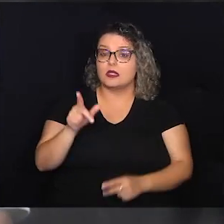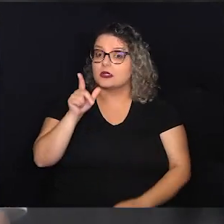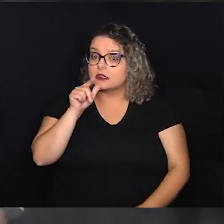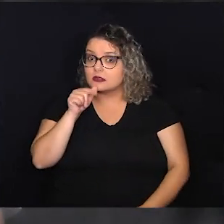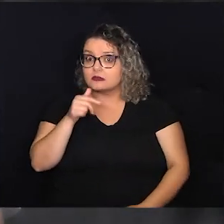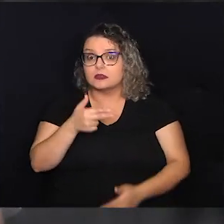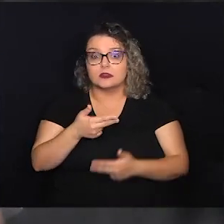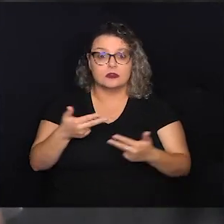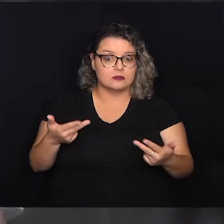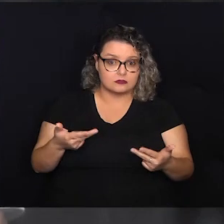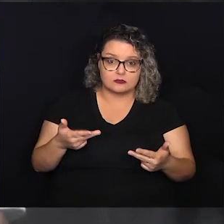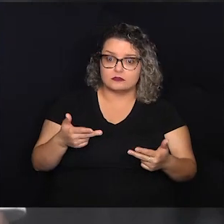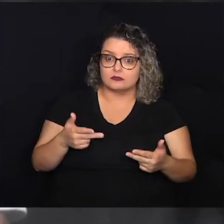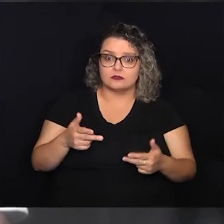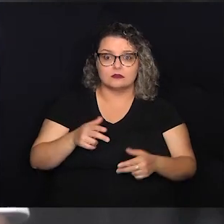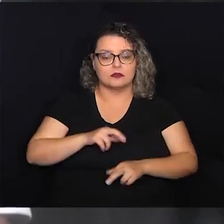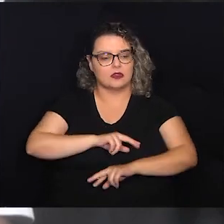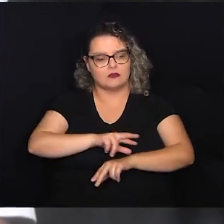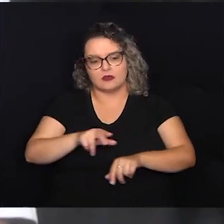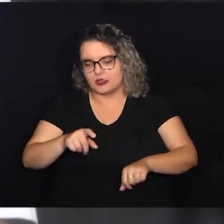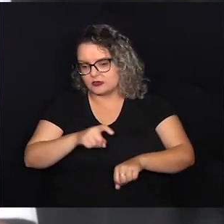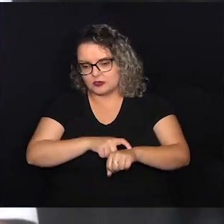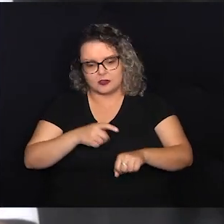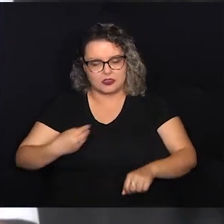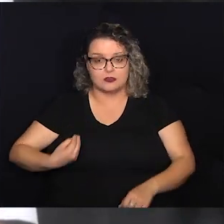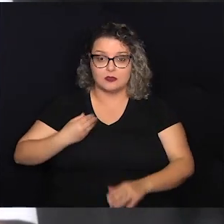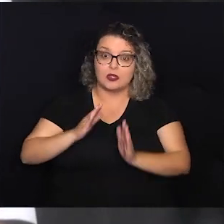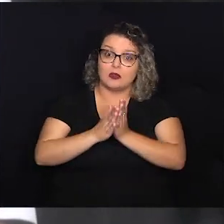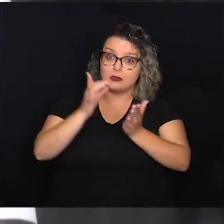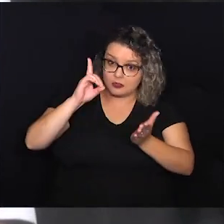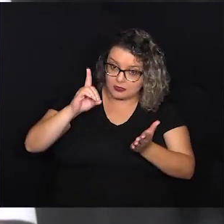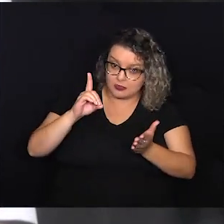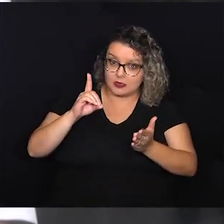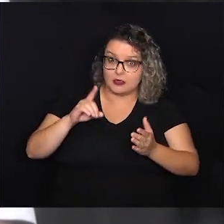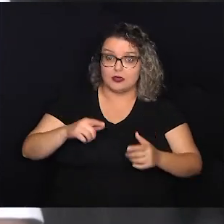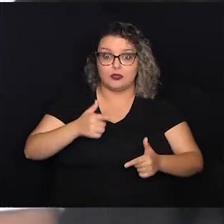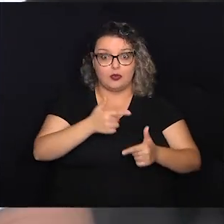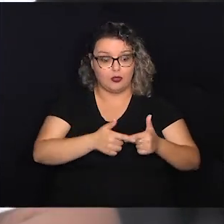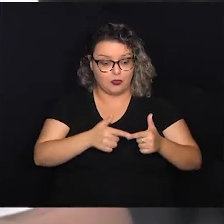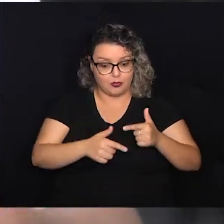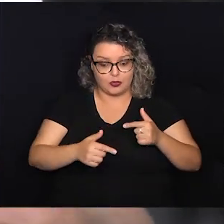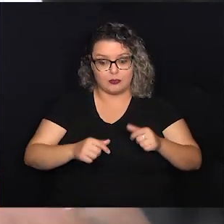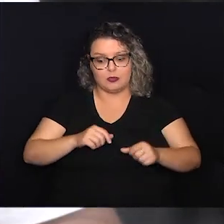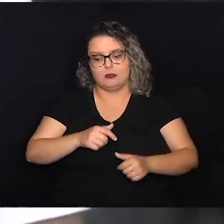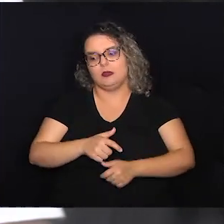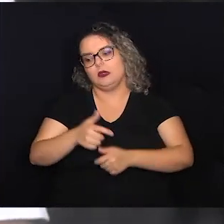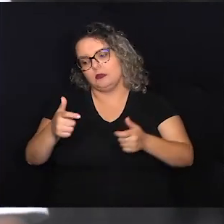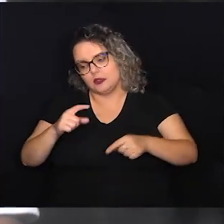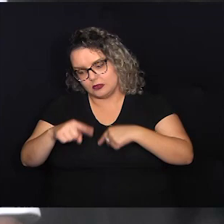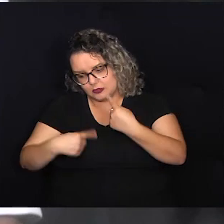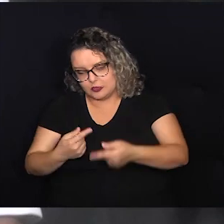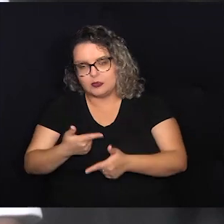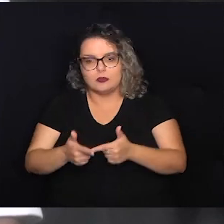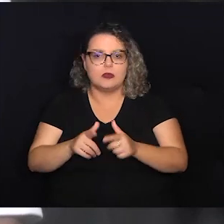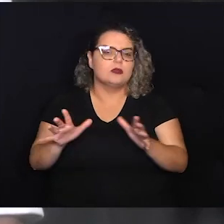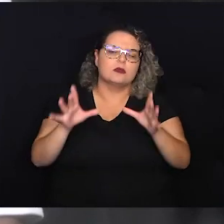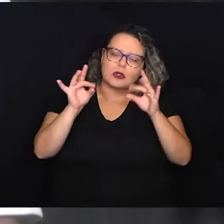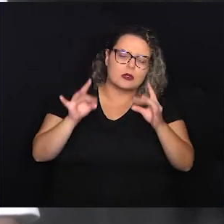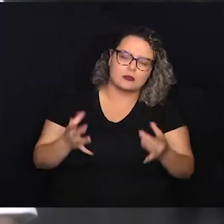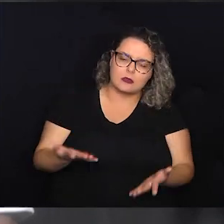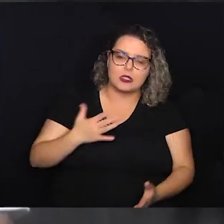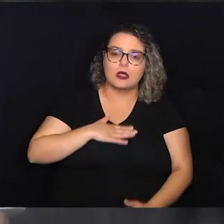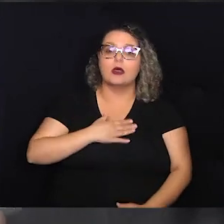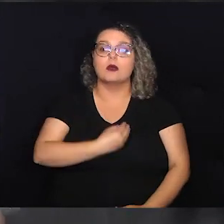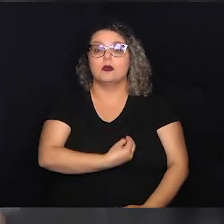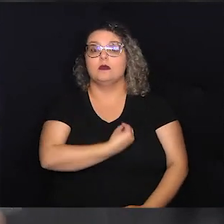água e essas coisas, entrei em várias situações, porque a Bíblia fala que um abismo chama outro, eu não quero aqui adentrar sobre isso, mas